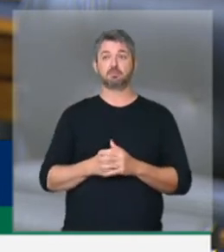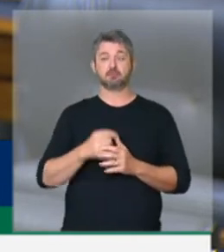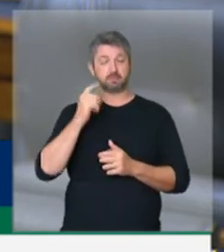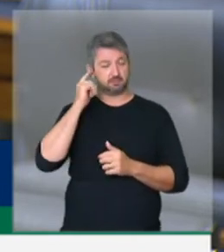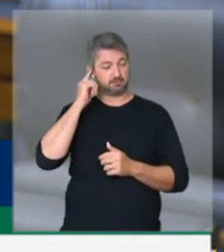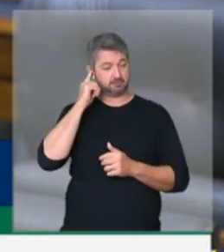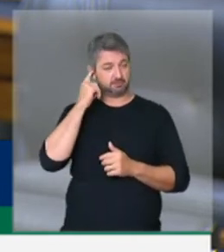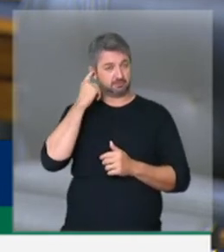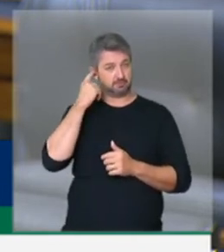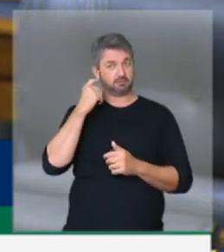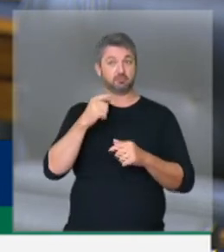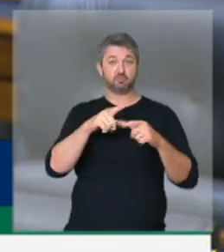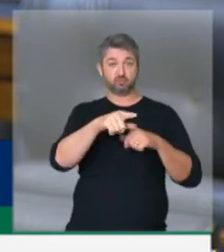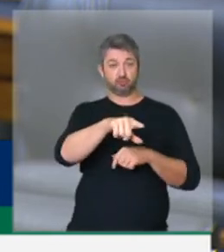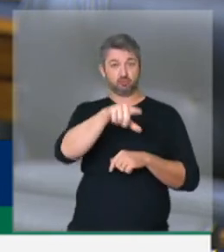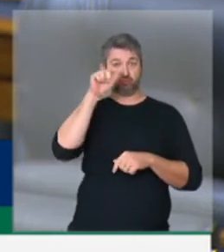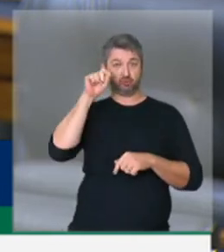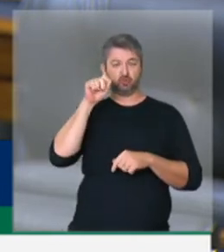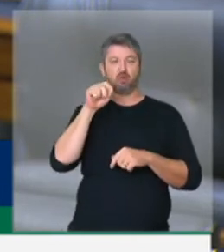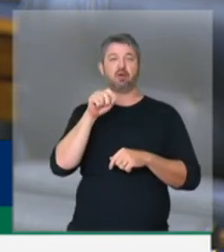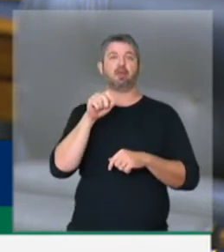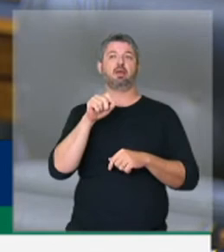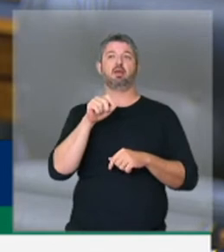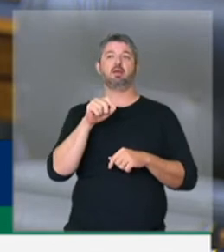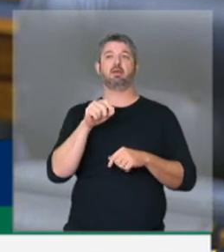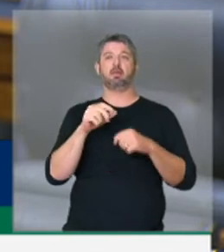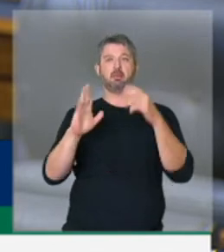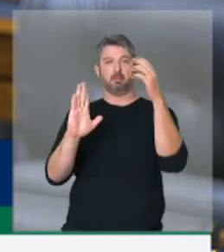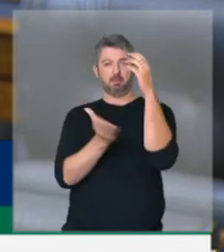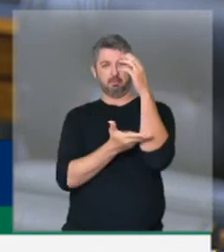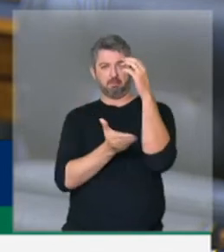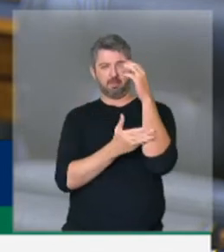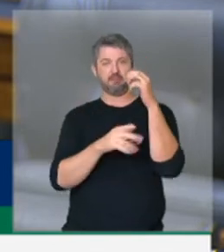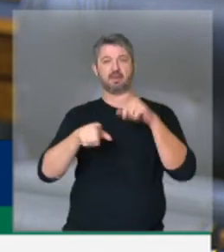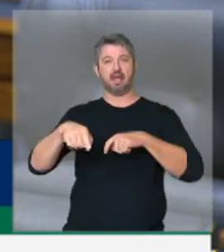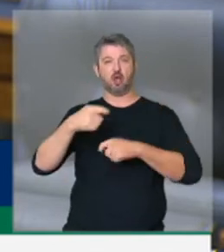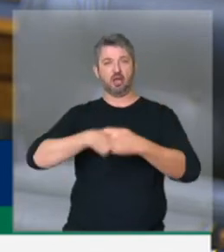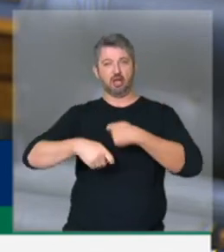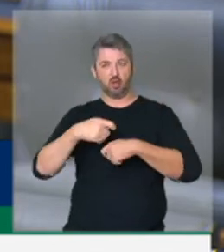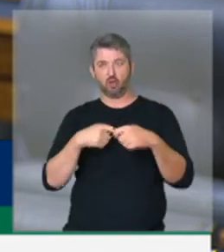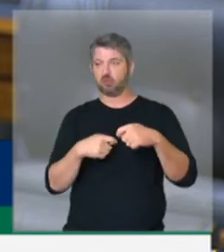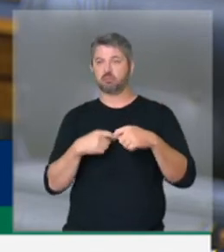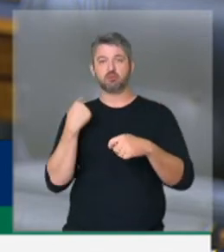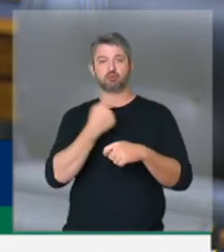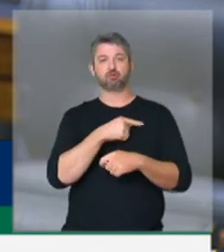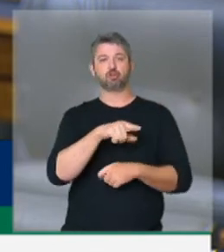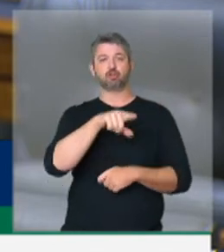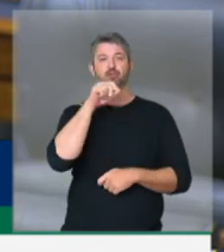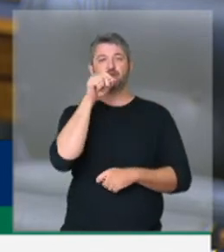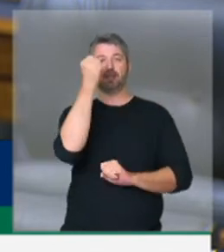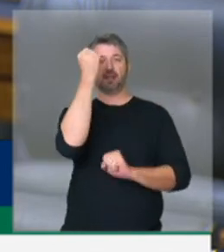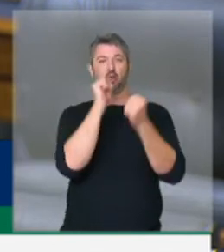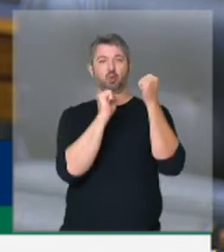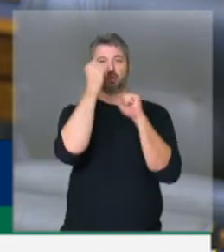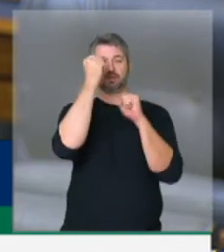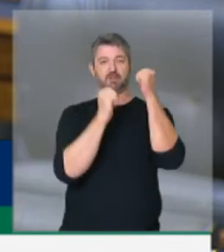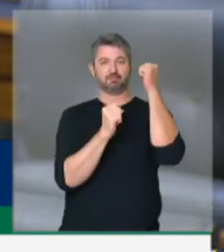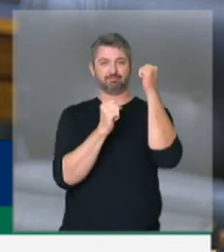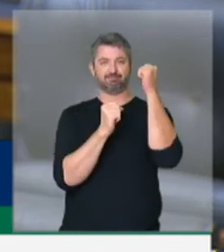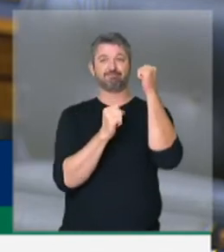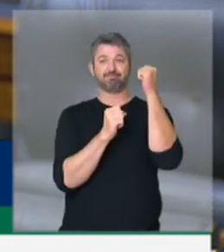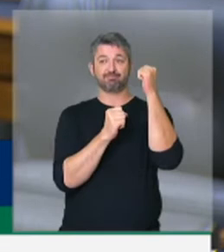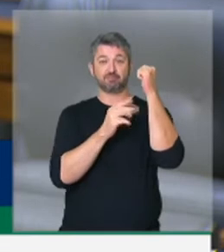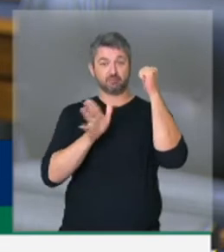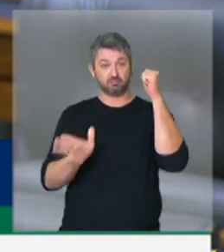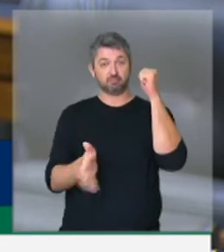foi escolhido, ao invés do machado, do agronegócio, nós escolhemos a industrialização. E os